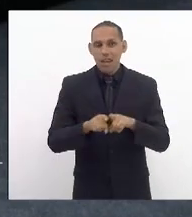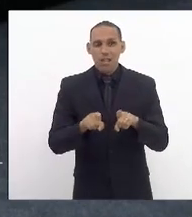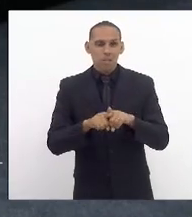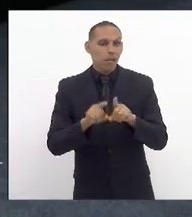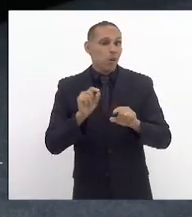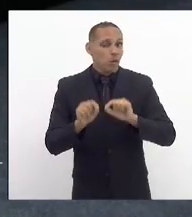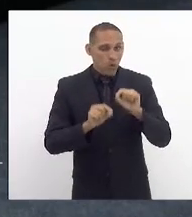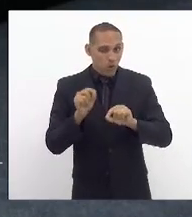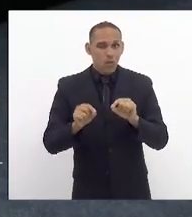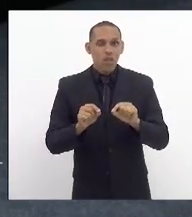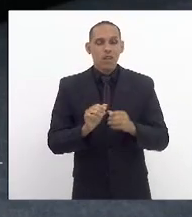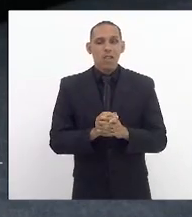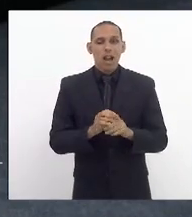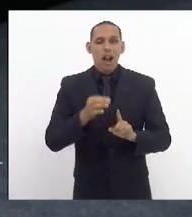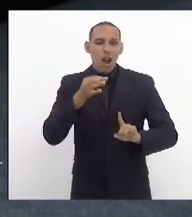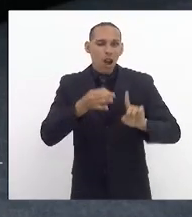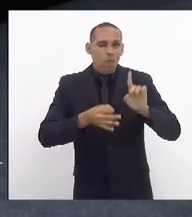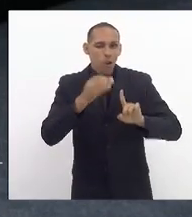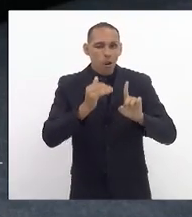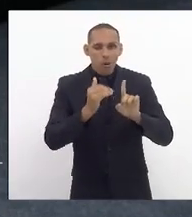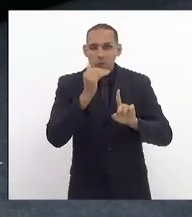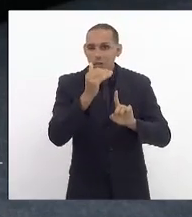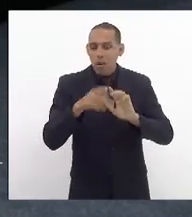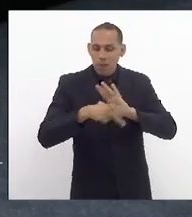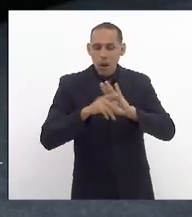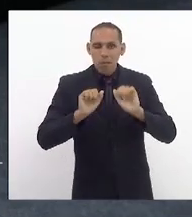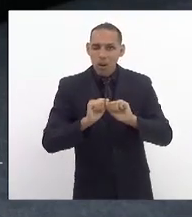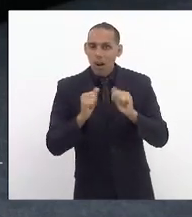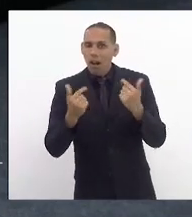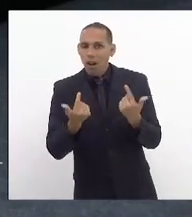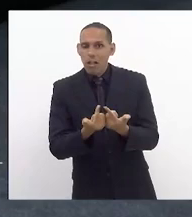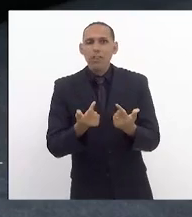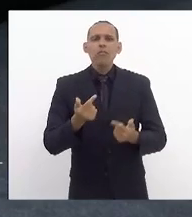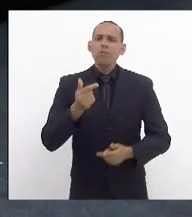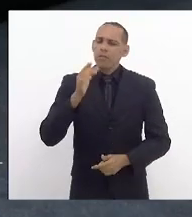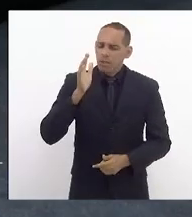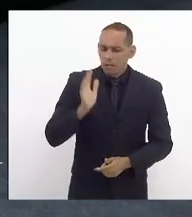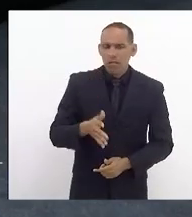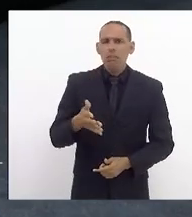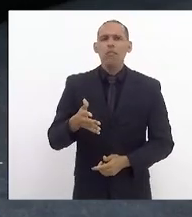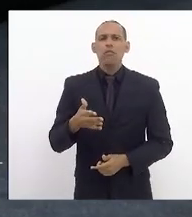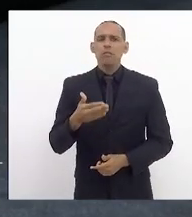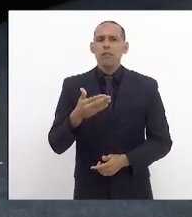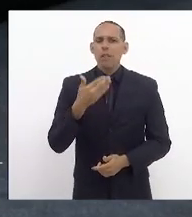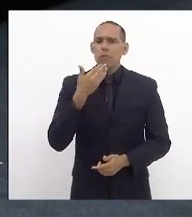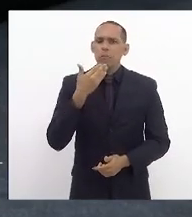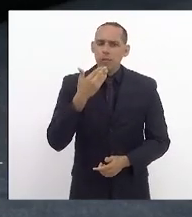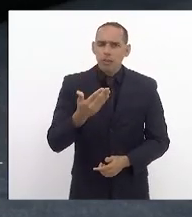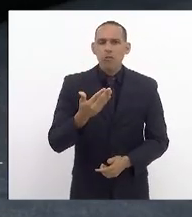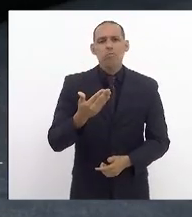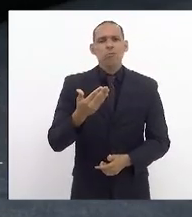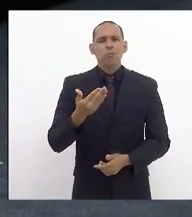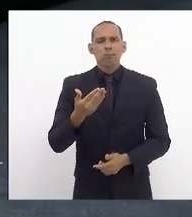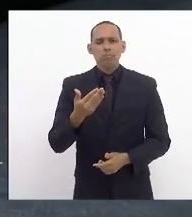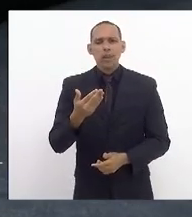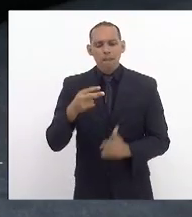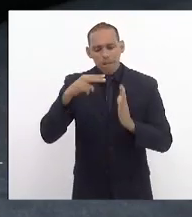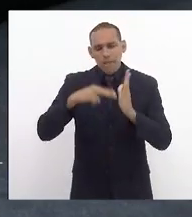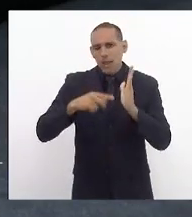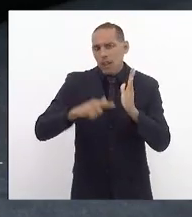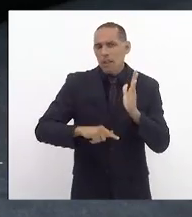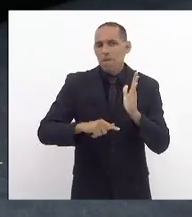a Procuradoria da Alerj acertadamente já recorreu. Mas nas